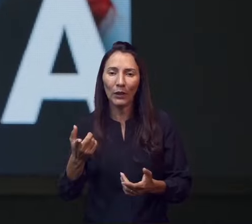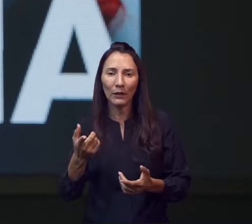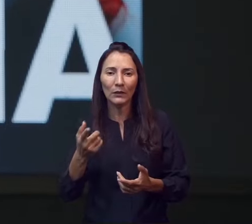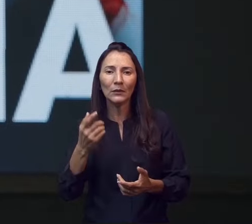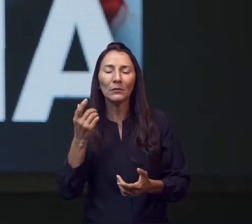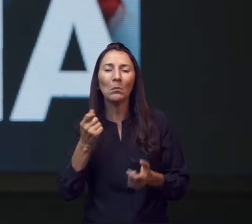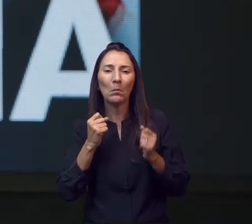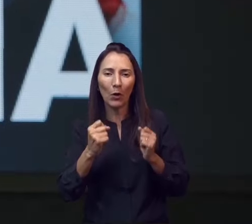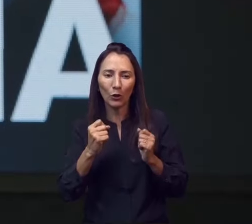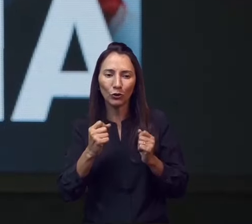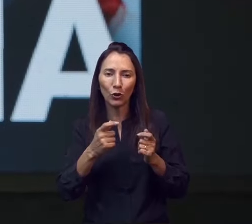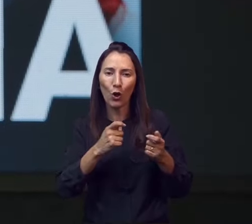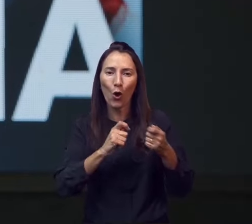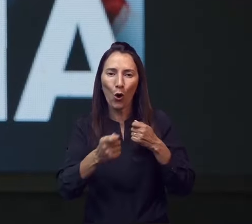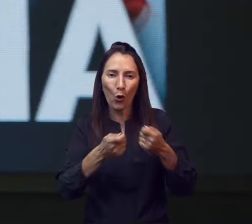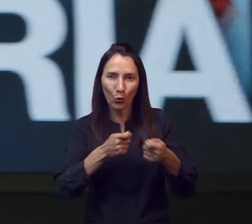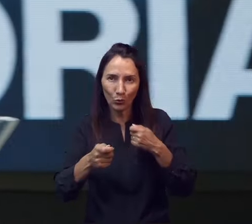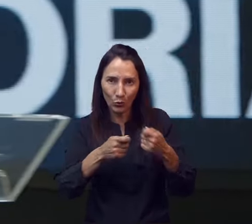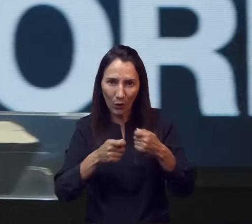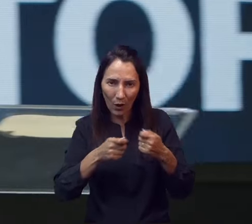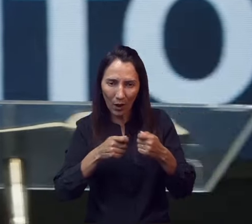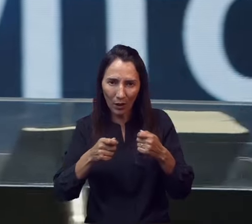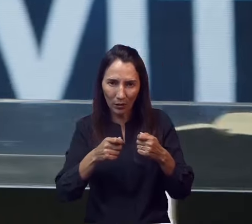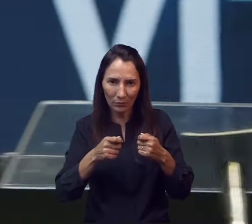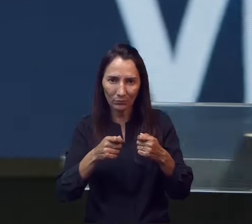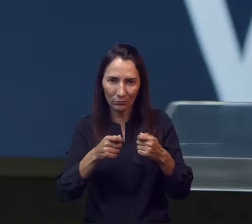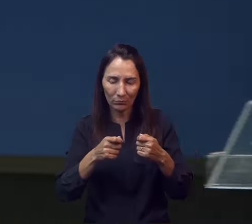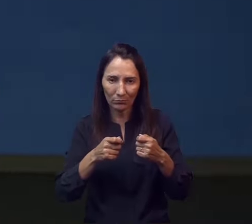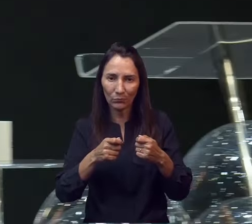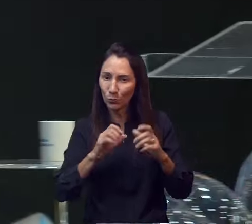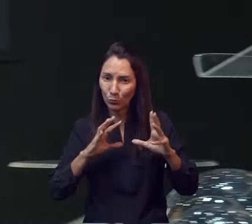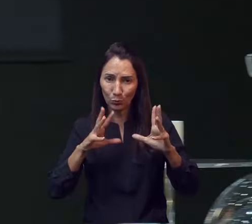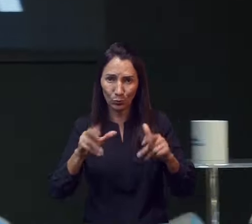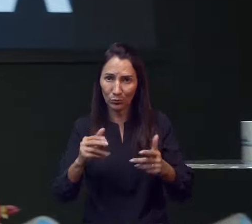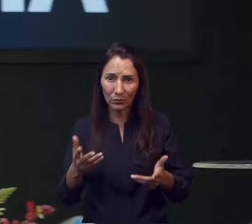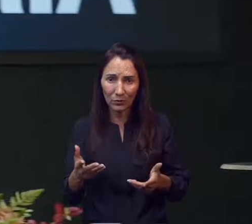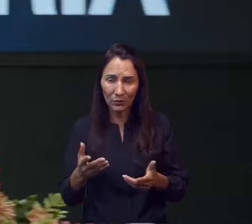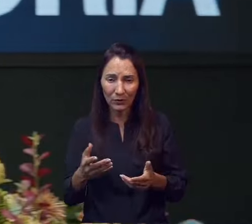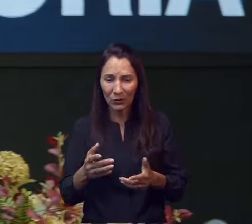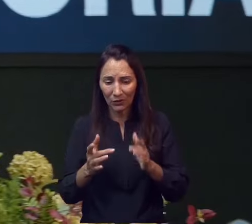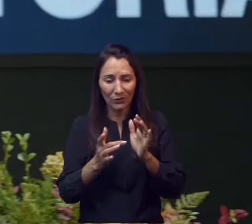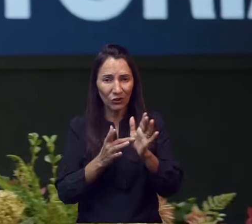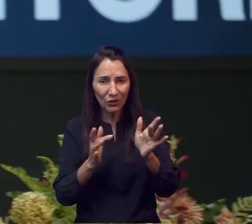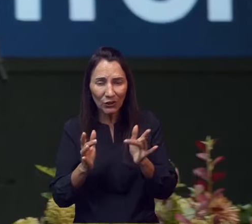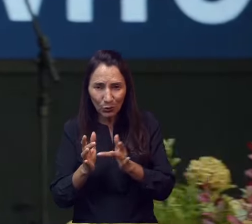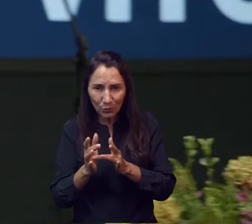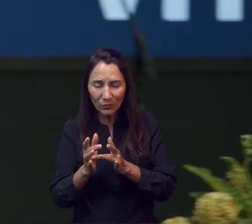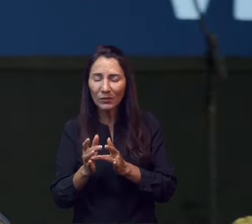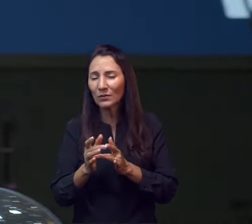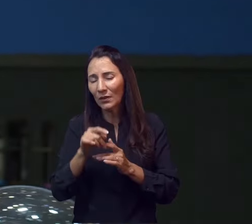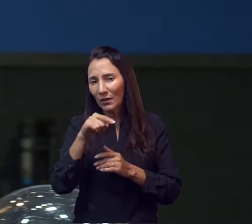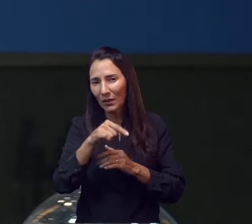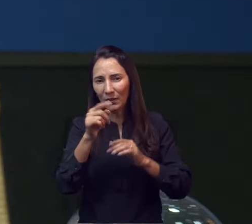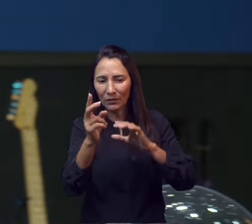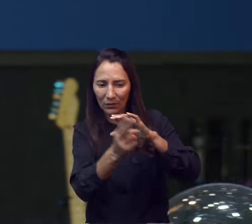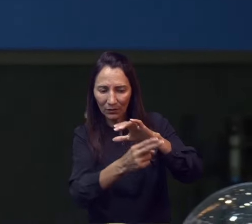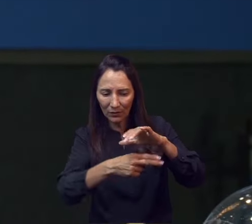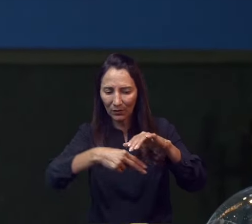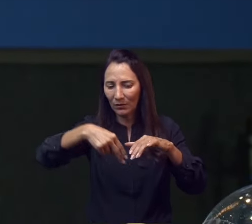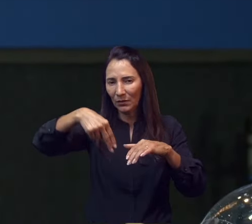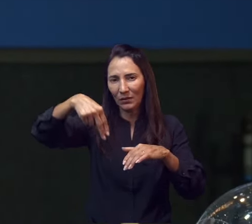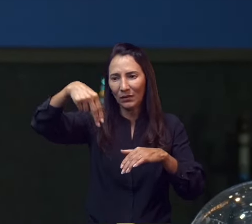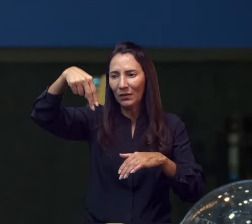e efeito por isso que Jesus andou sobre as águas por isso que Jesus foi assunto aos céus contrariando a